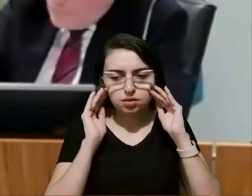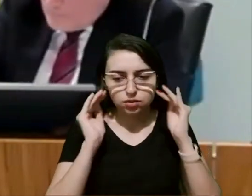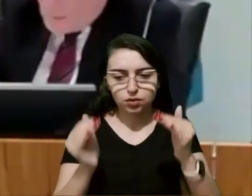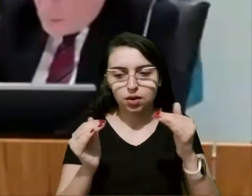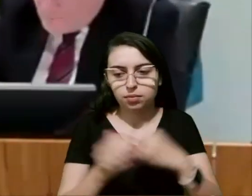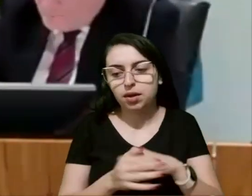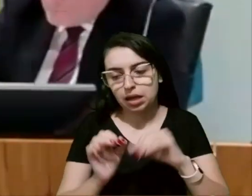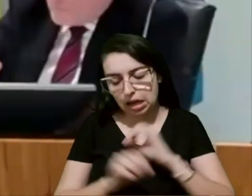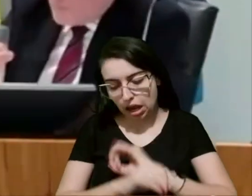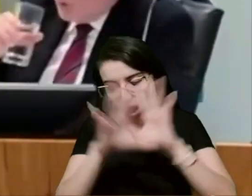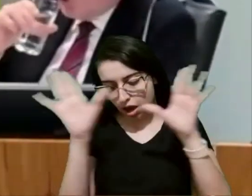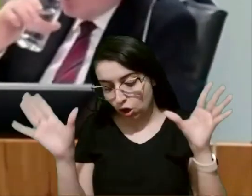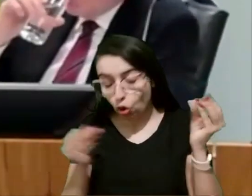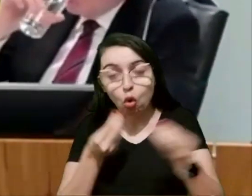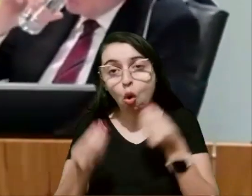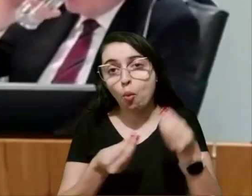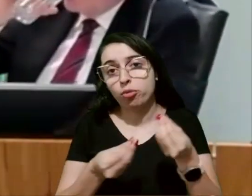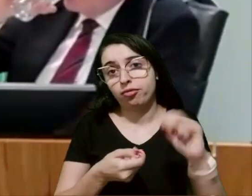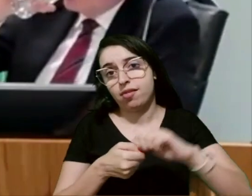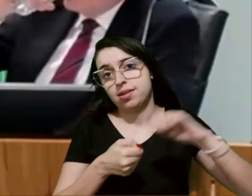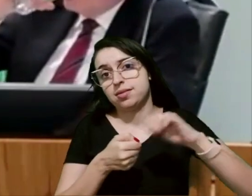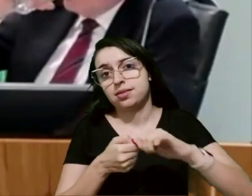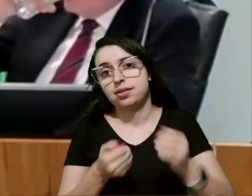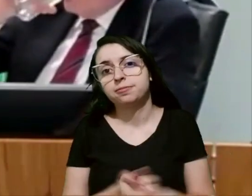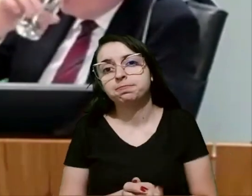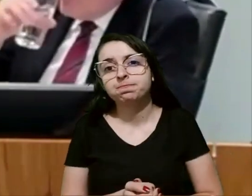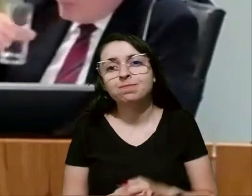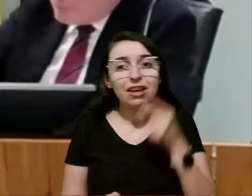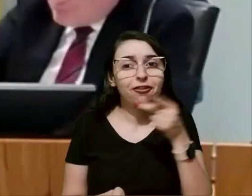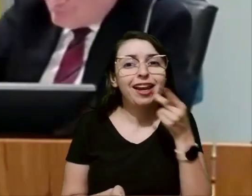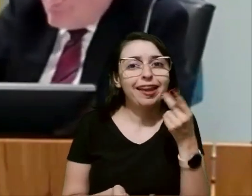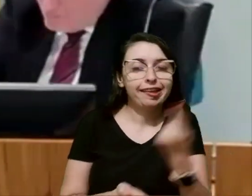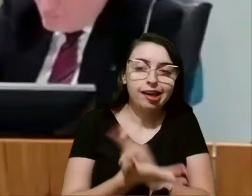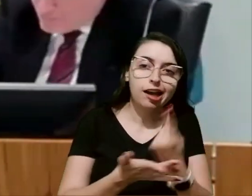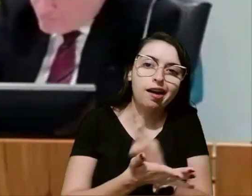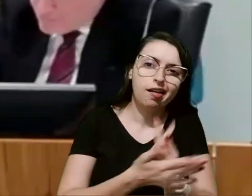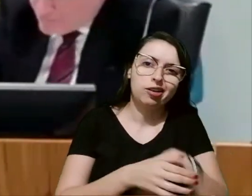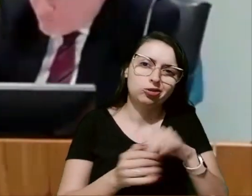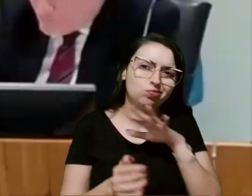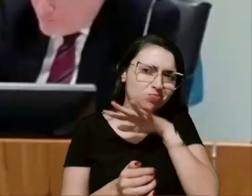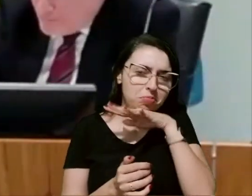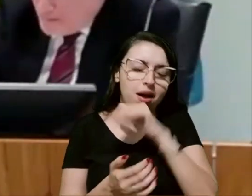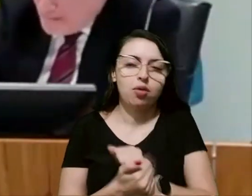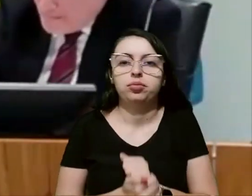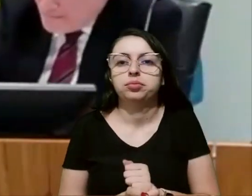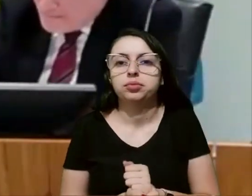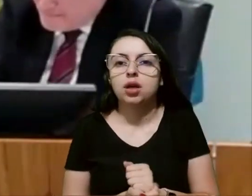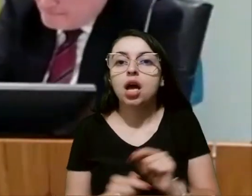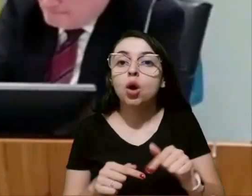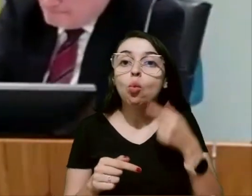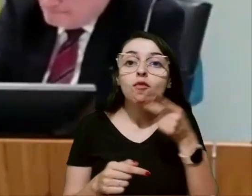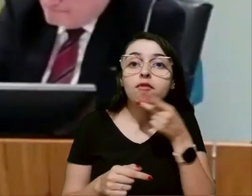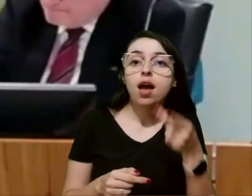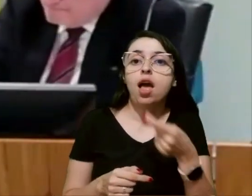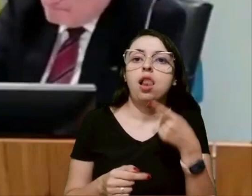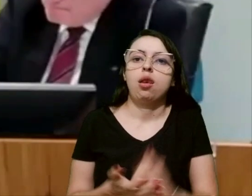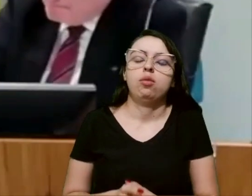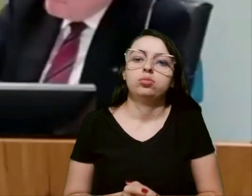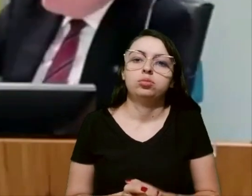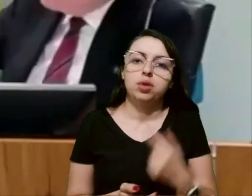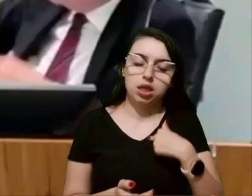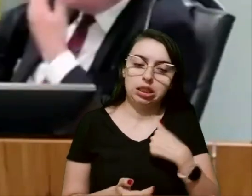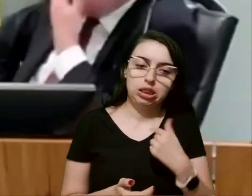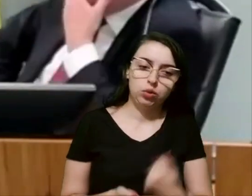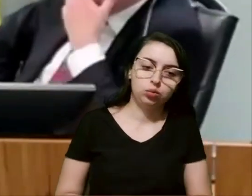orientações claras sobre como se comportar. Eu acho que talvez eu tenha me expressado mal. Quando, quando eu digo